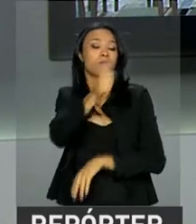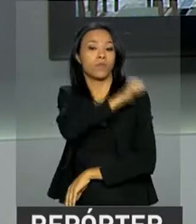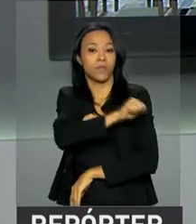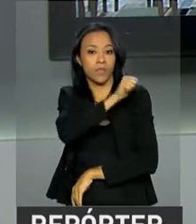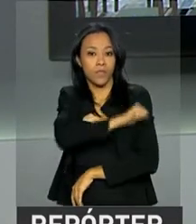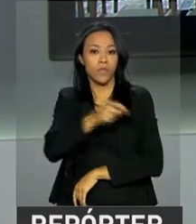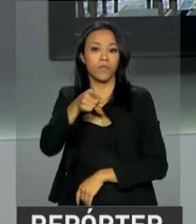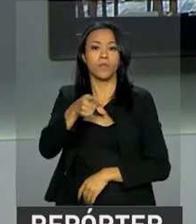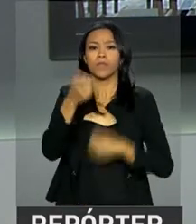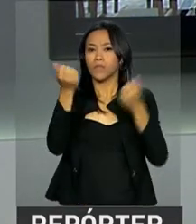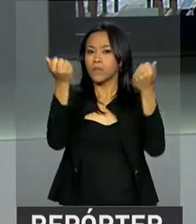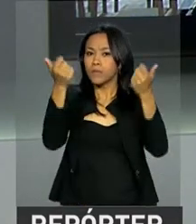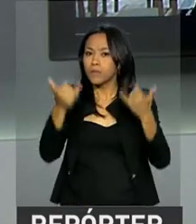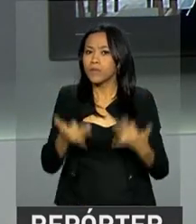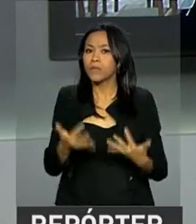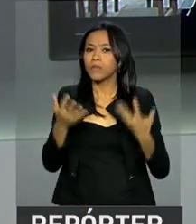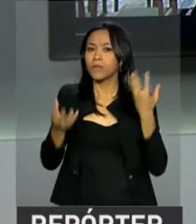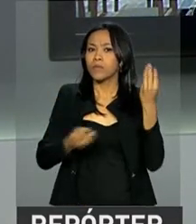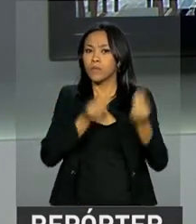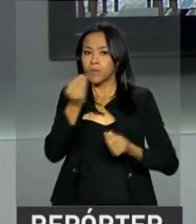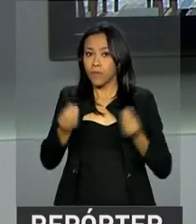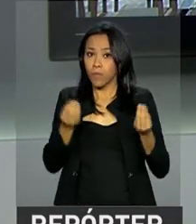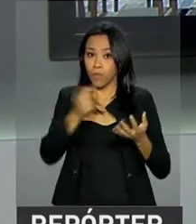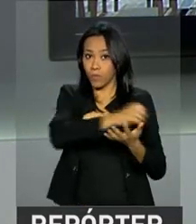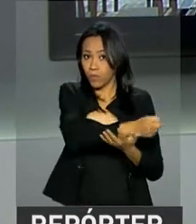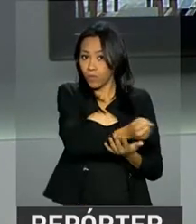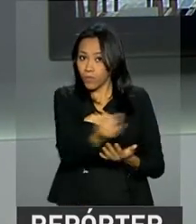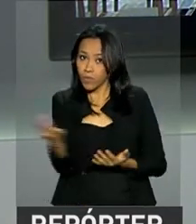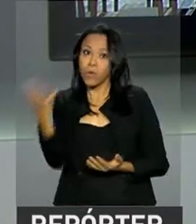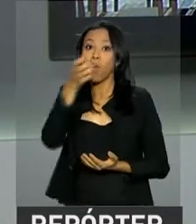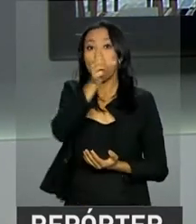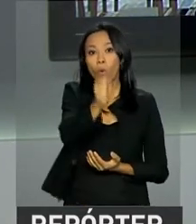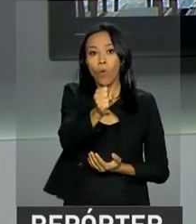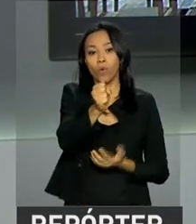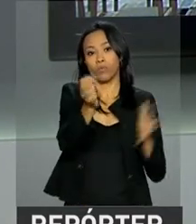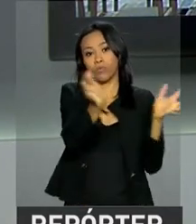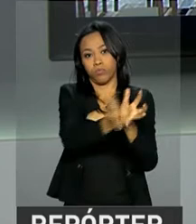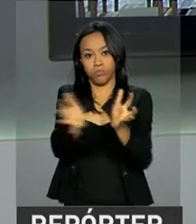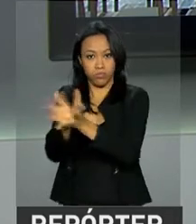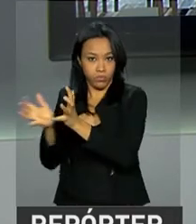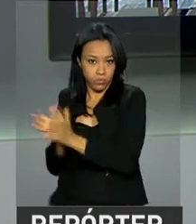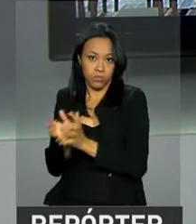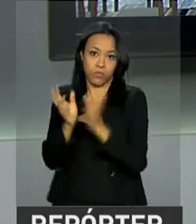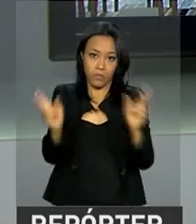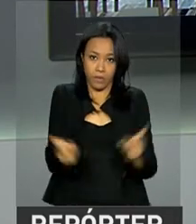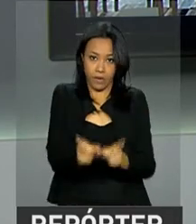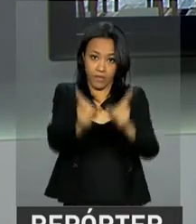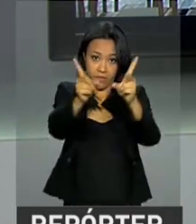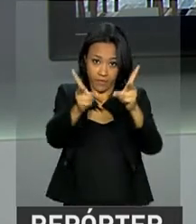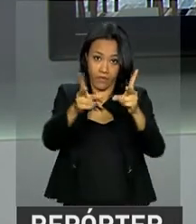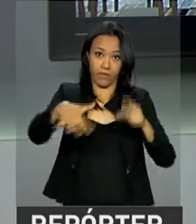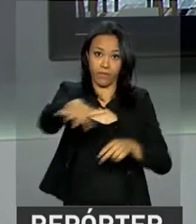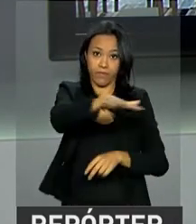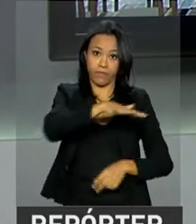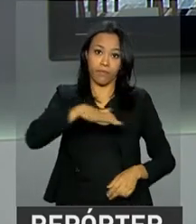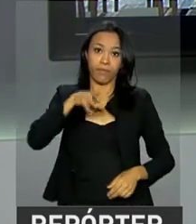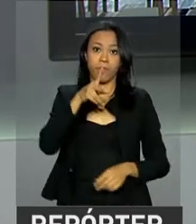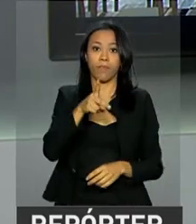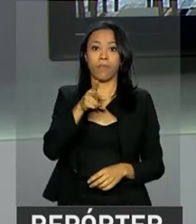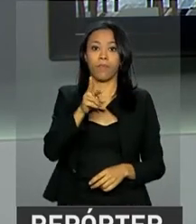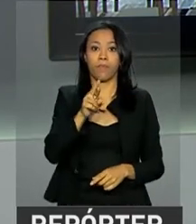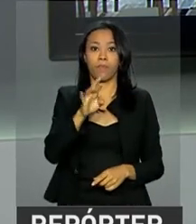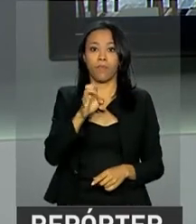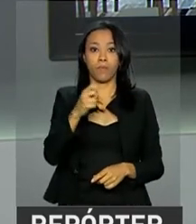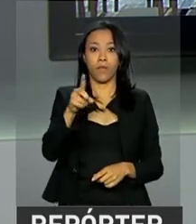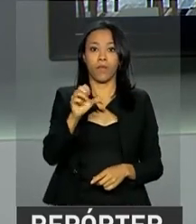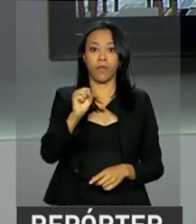Sálvia, com a expectativa para os leilões de 8 áreas de exploração e produção de petróleo e gás natural na camada pré-sal. Olá, Paulo, é